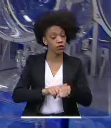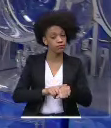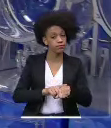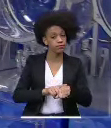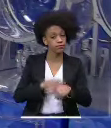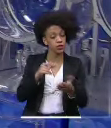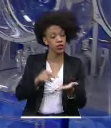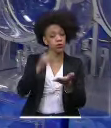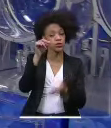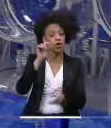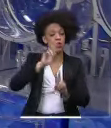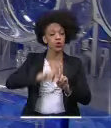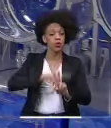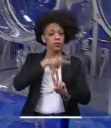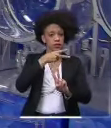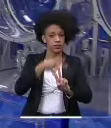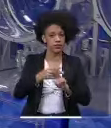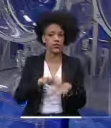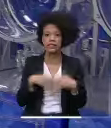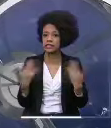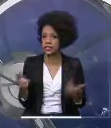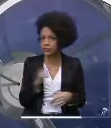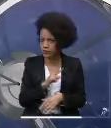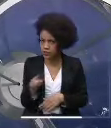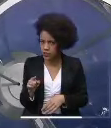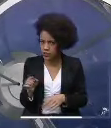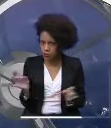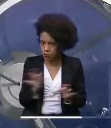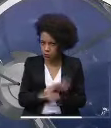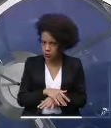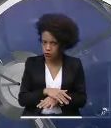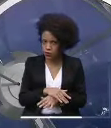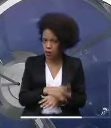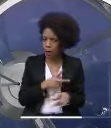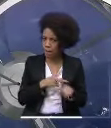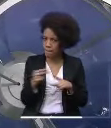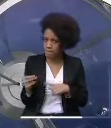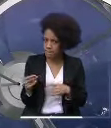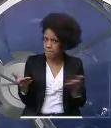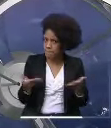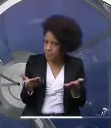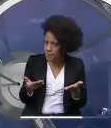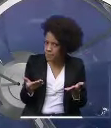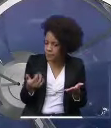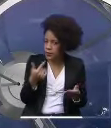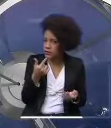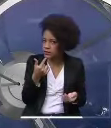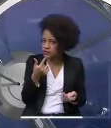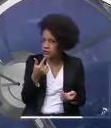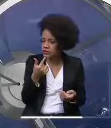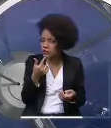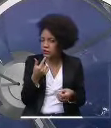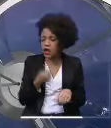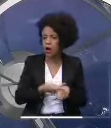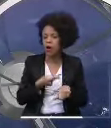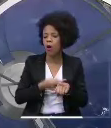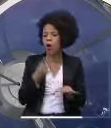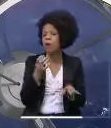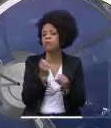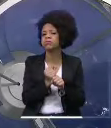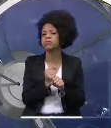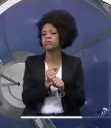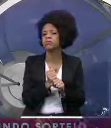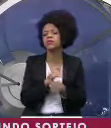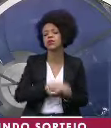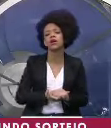sorteio da dupla cena. E aí, estão preparados? Será que hoje esse prêmio vai sair? O valor está acumulado na dupla